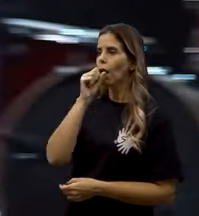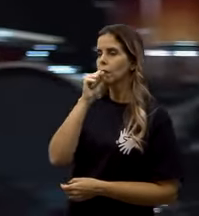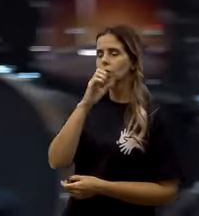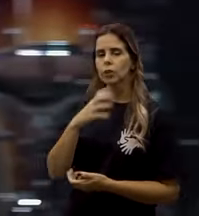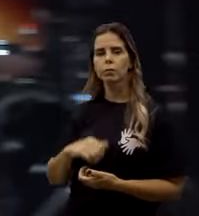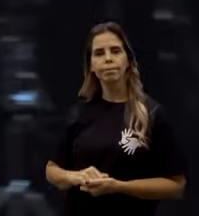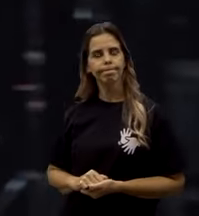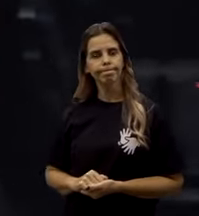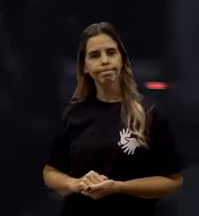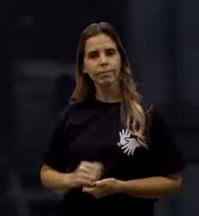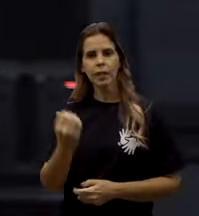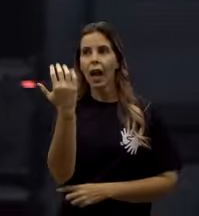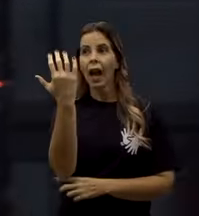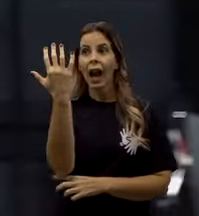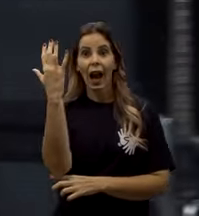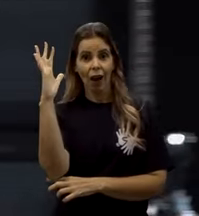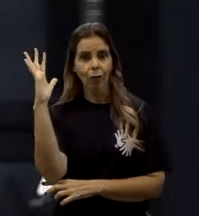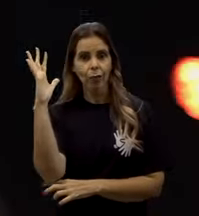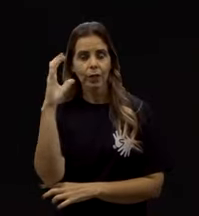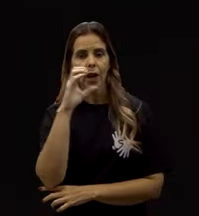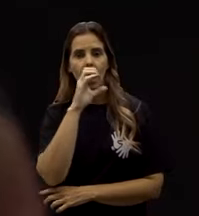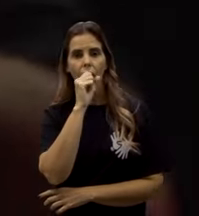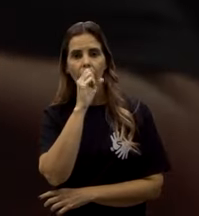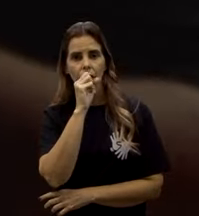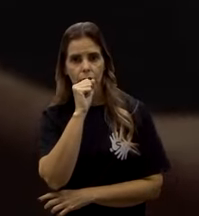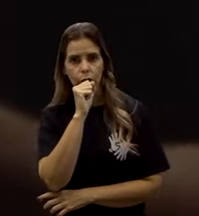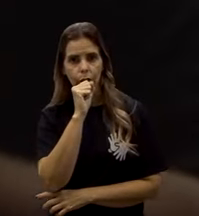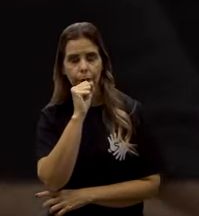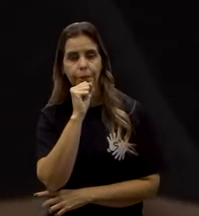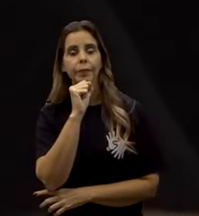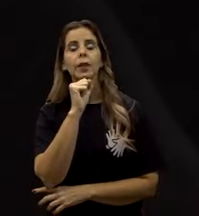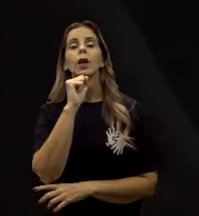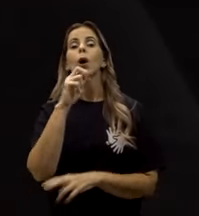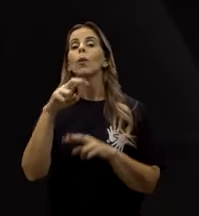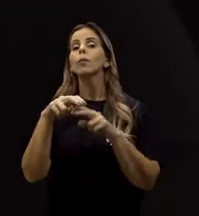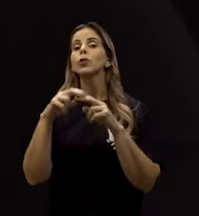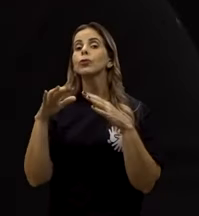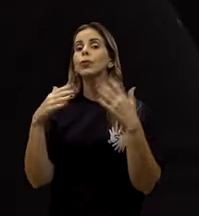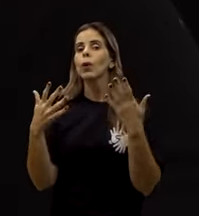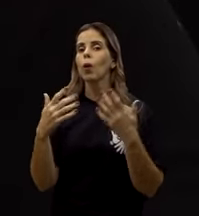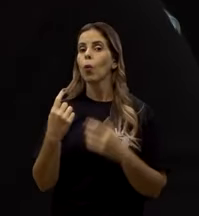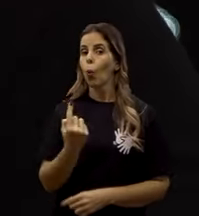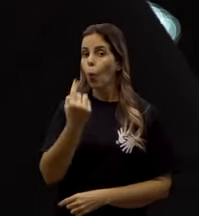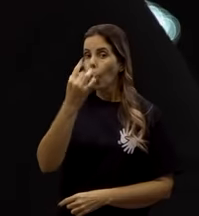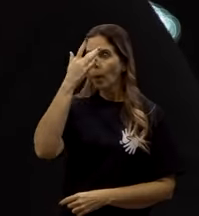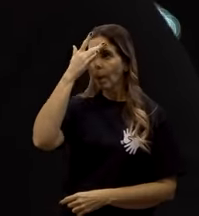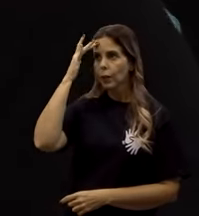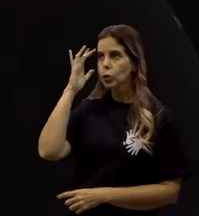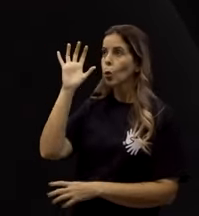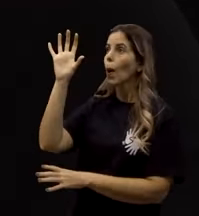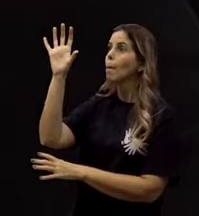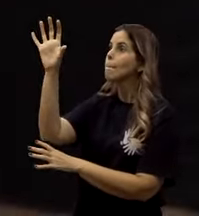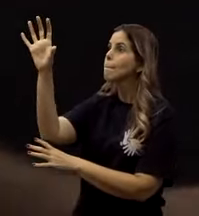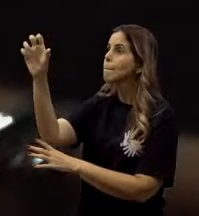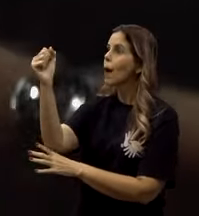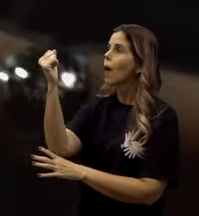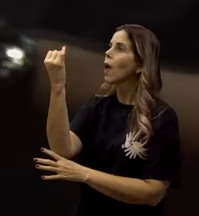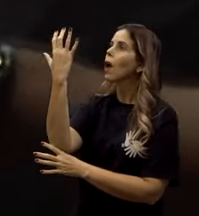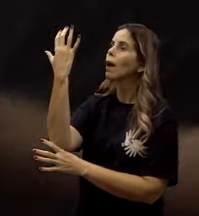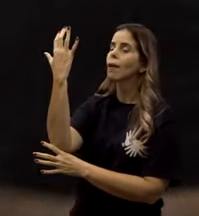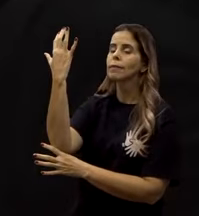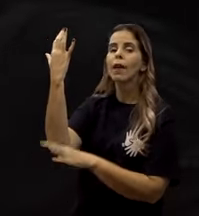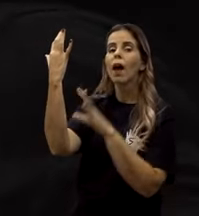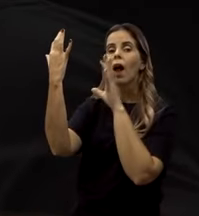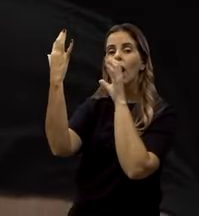uma Laranjeira dá fruto para que alguém vá lá e faça o quê chupe a laranja uma